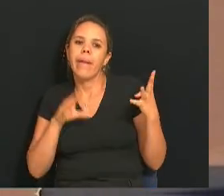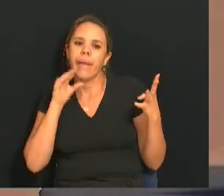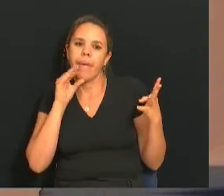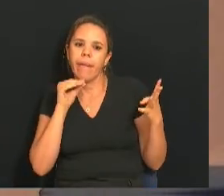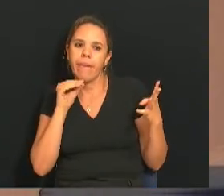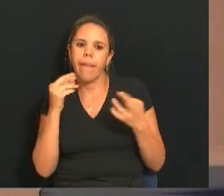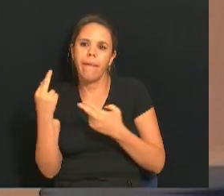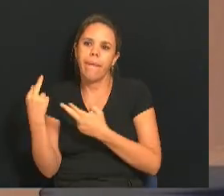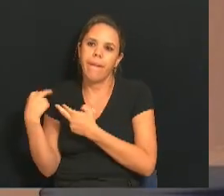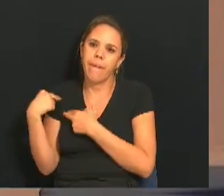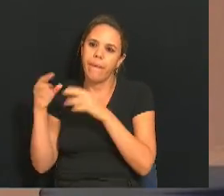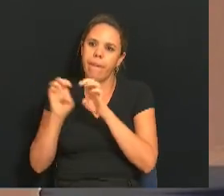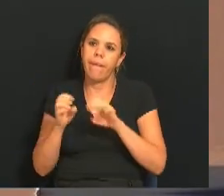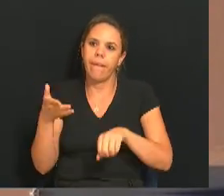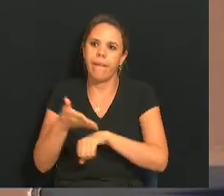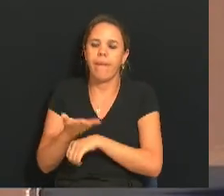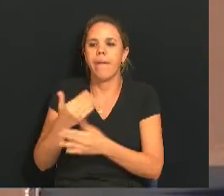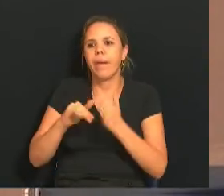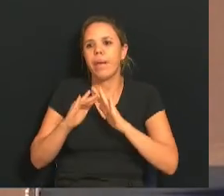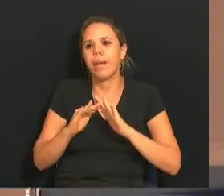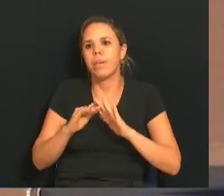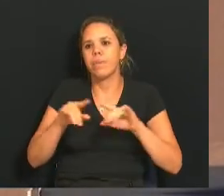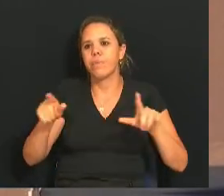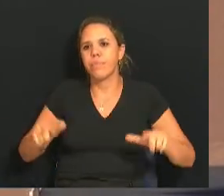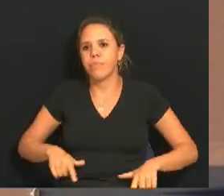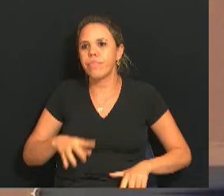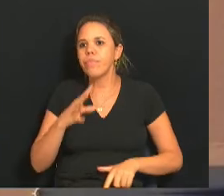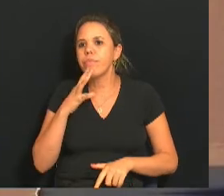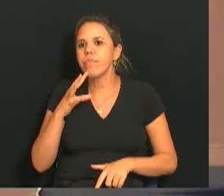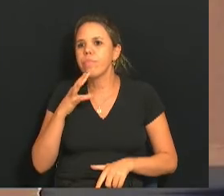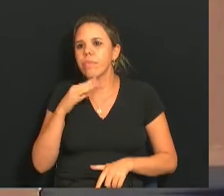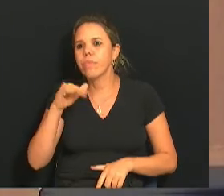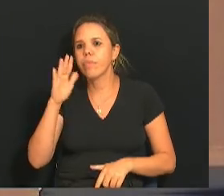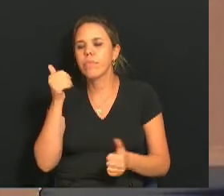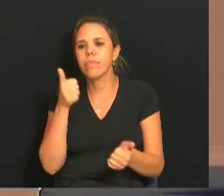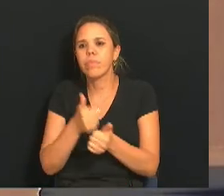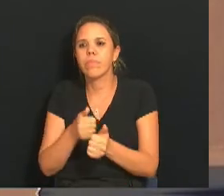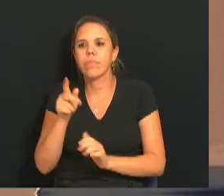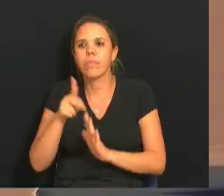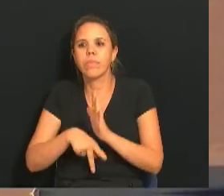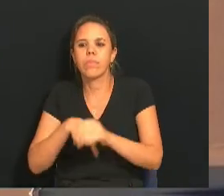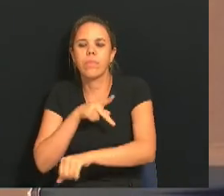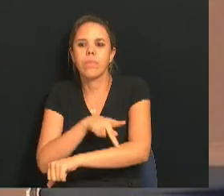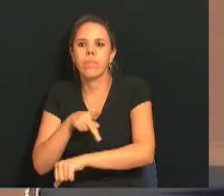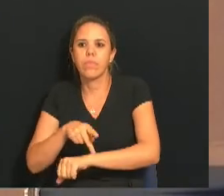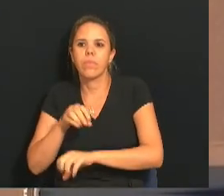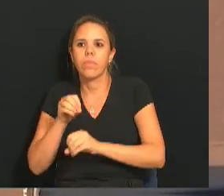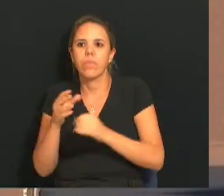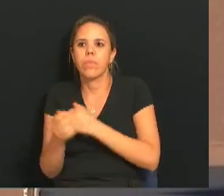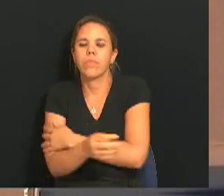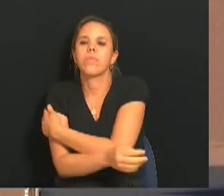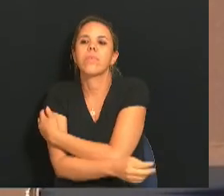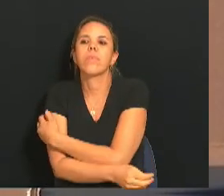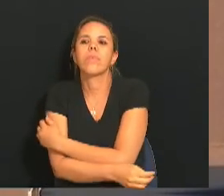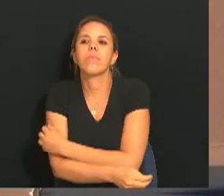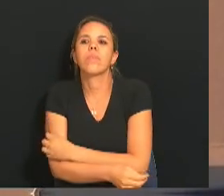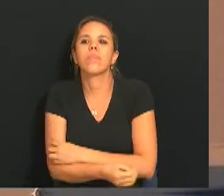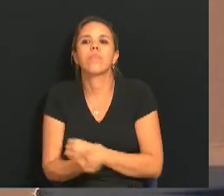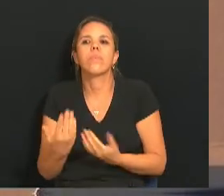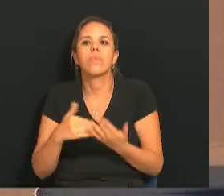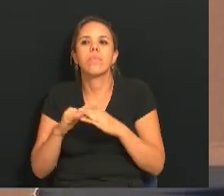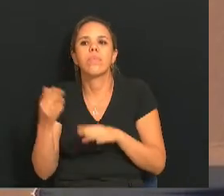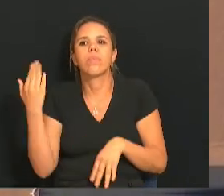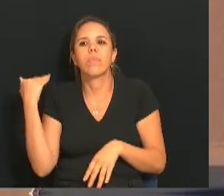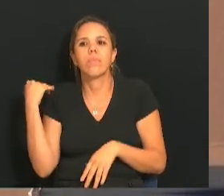estrutura física da escola, como também conhecemos mais de perto o projeto pedagógico da escola. Essa escola que foi fruto